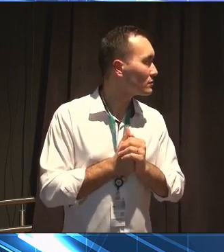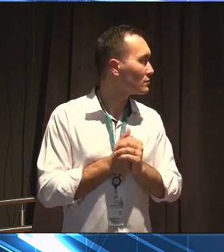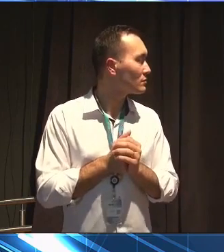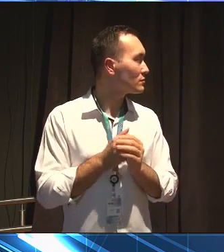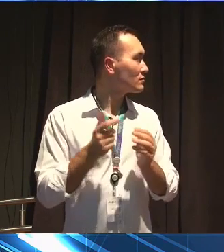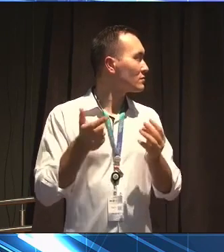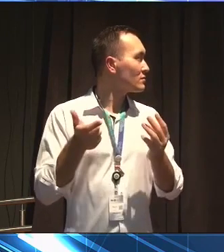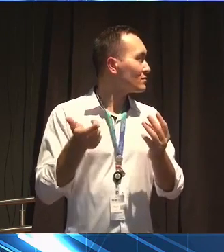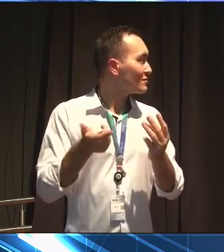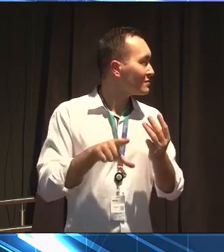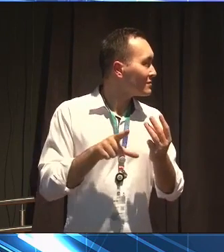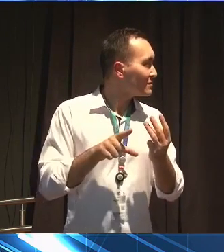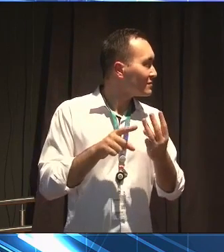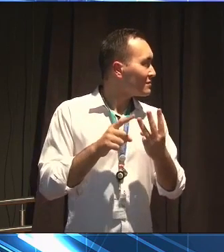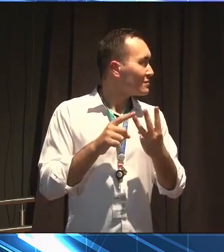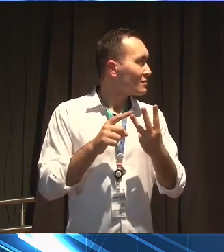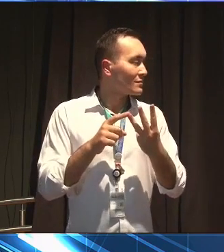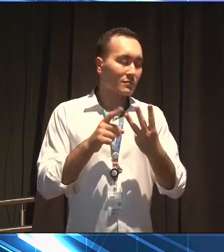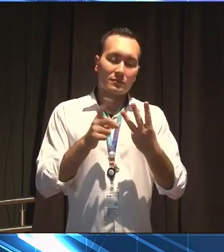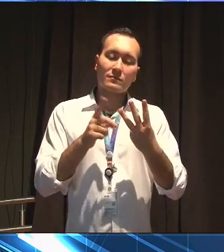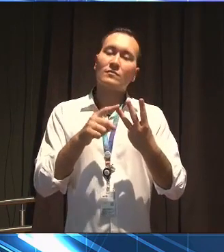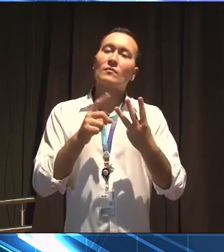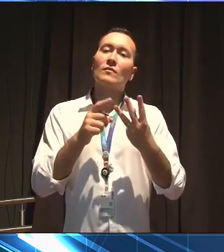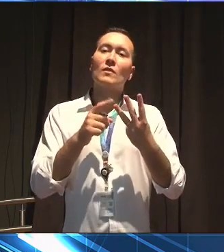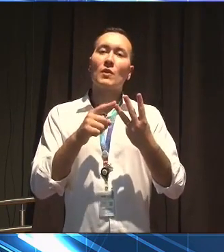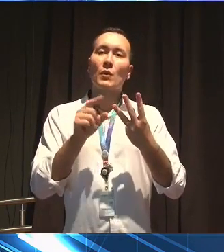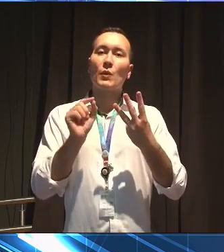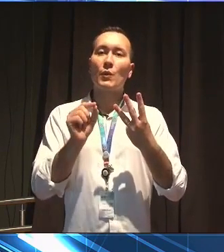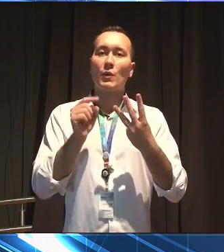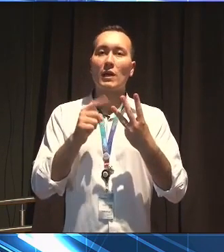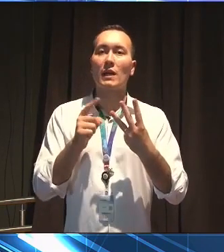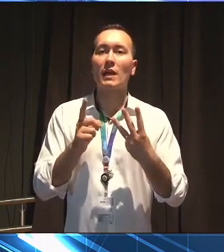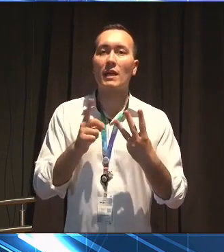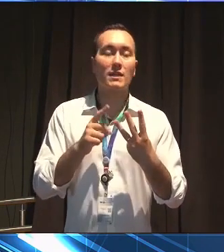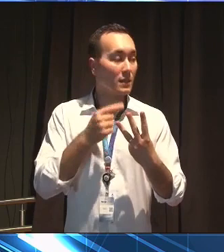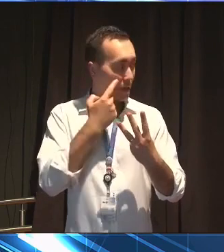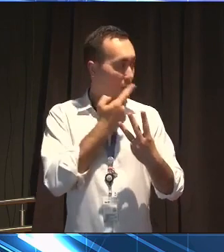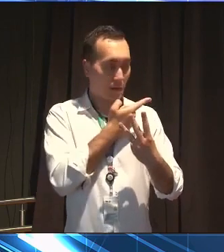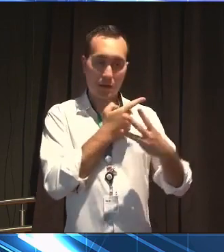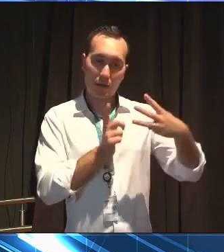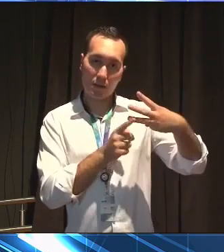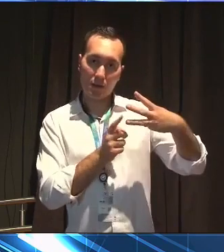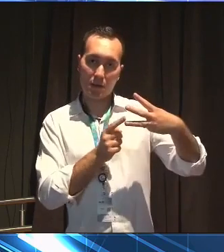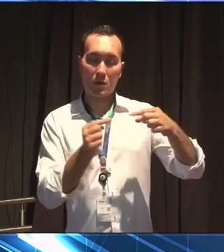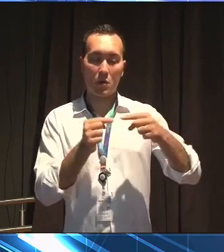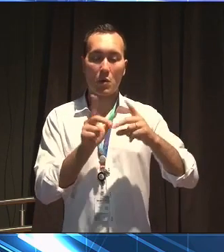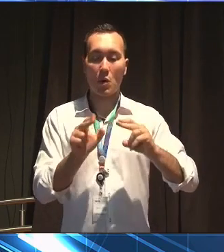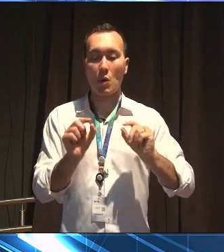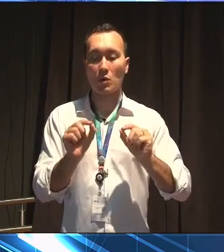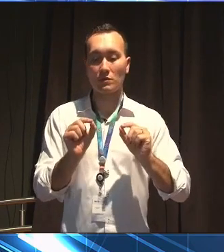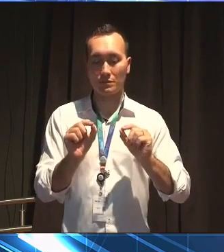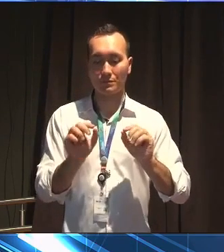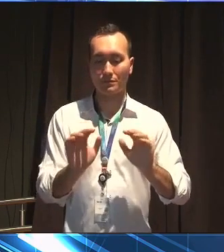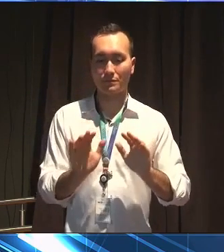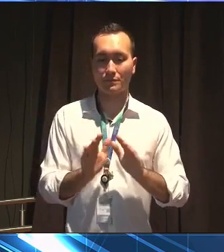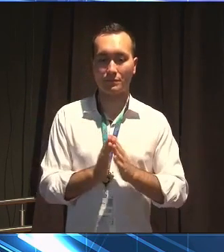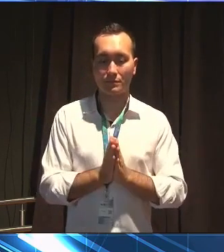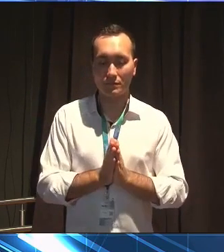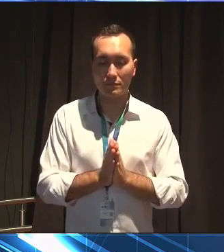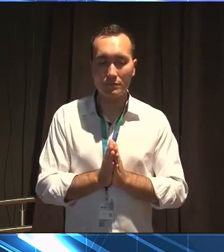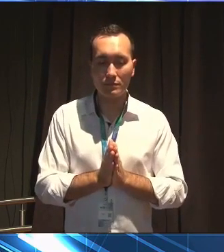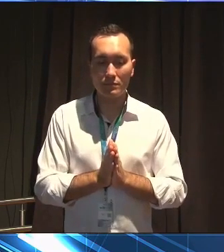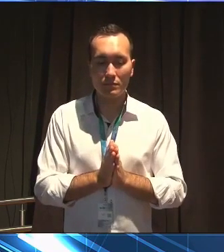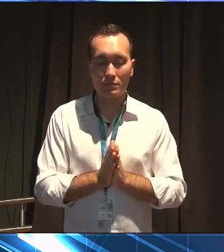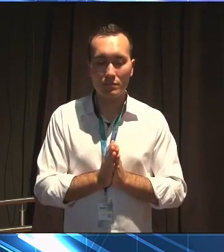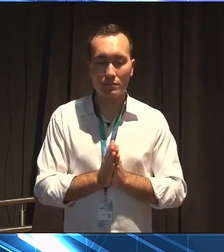eu vou utilizar tanto as estratégias anteriores, como fazer uma evolução. Por exemplo,